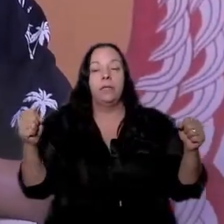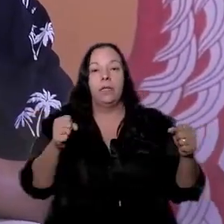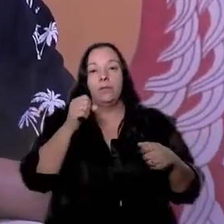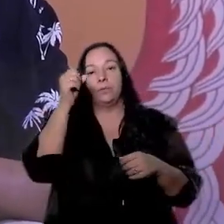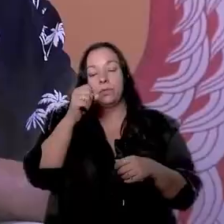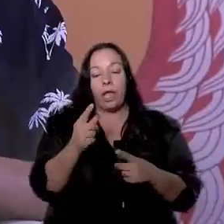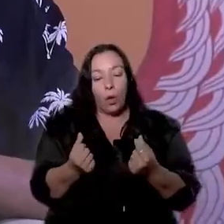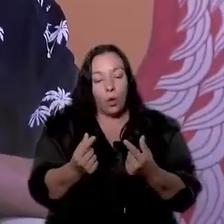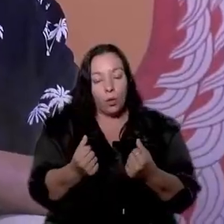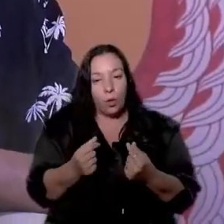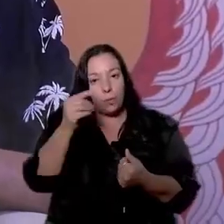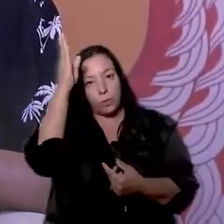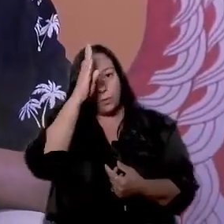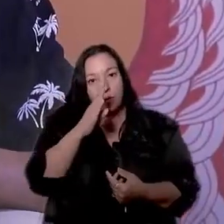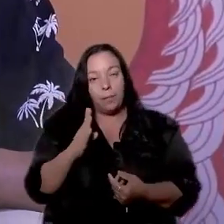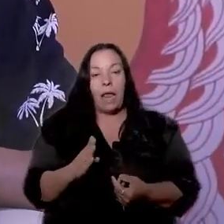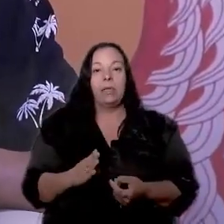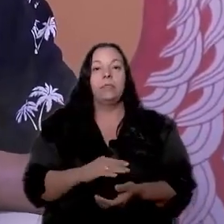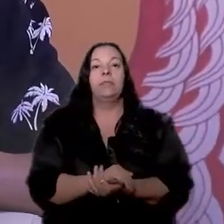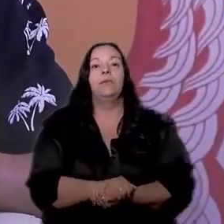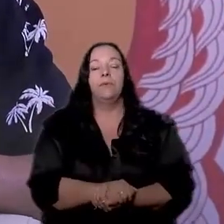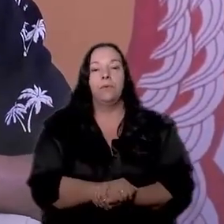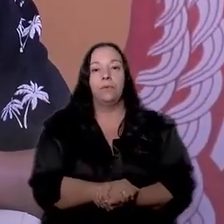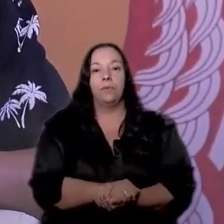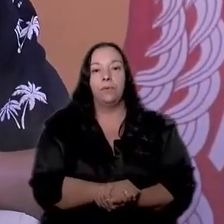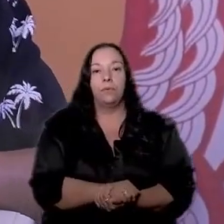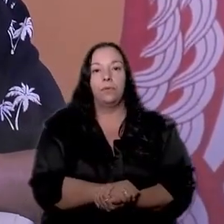Brasil, havia já uma certa